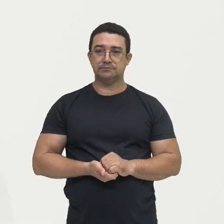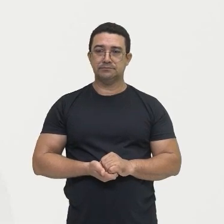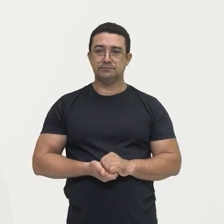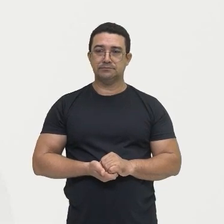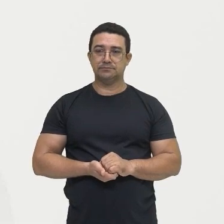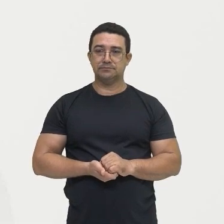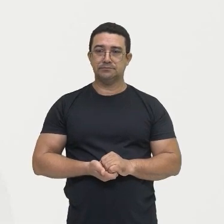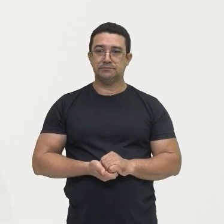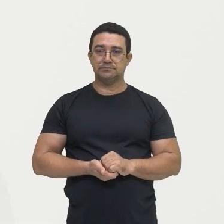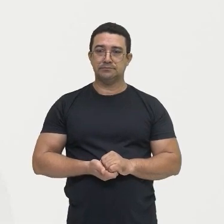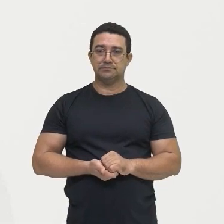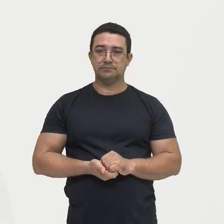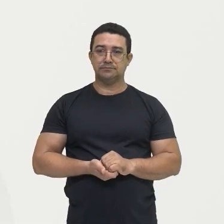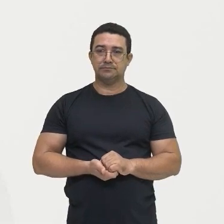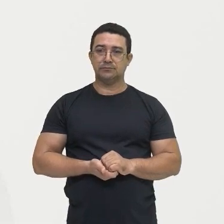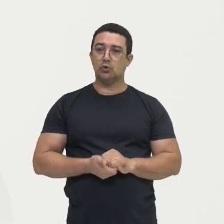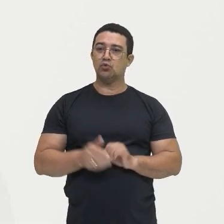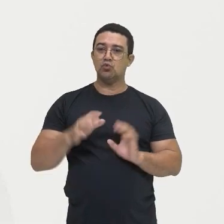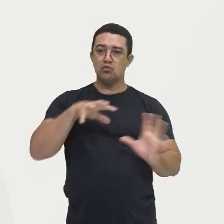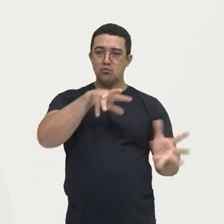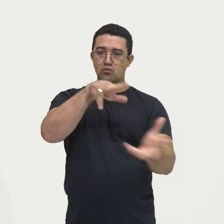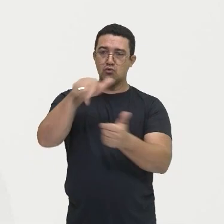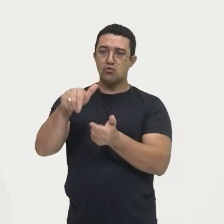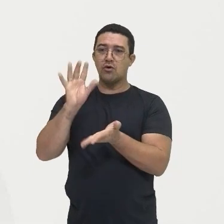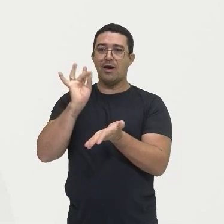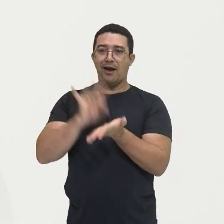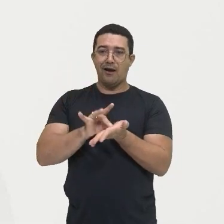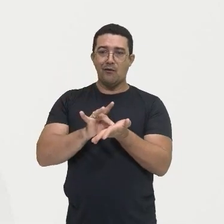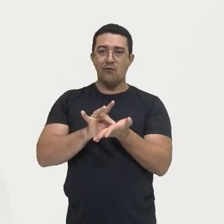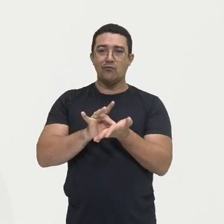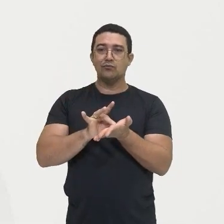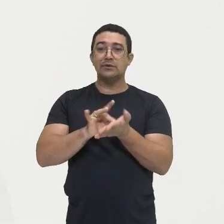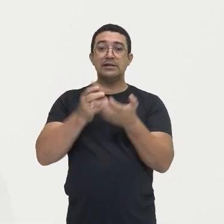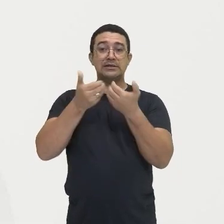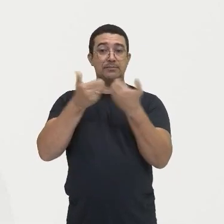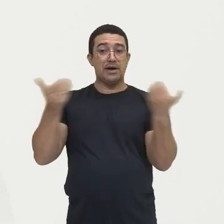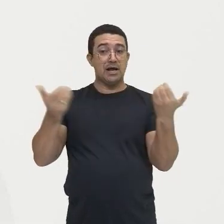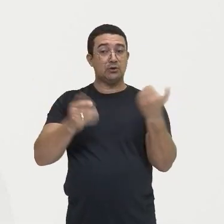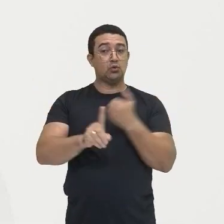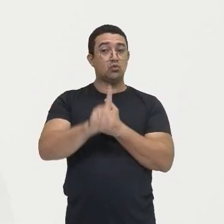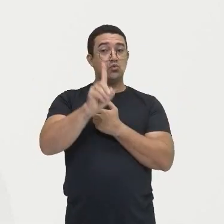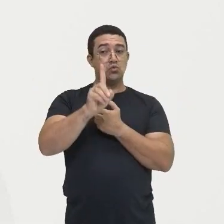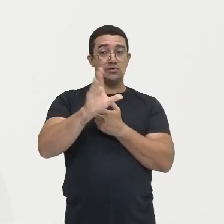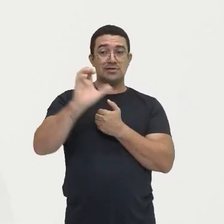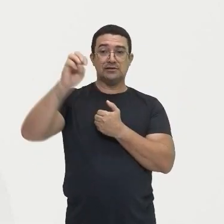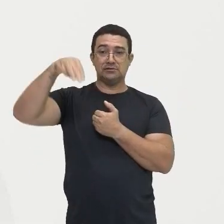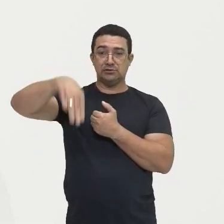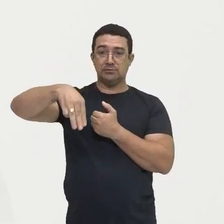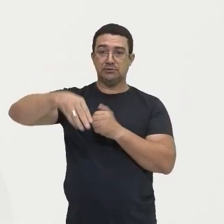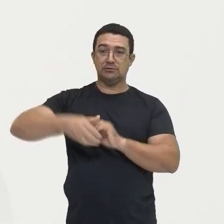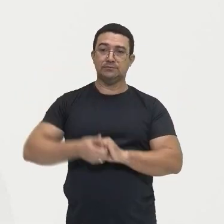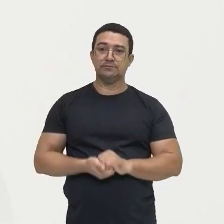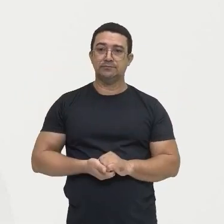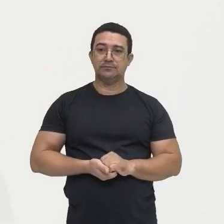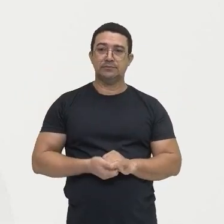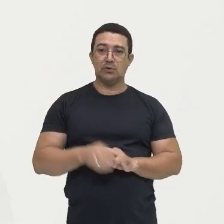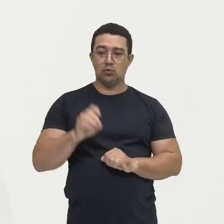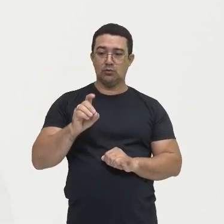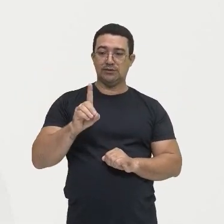E do outro, sendo que no mundo real eles estão separados por 1000 centímetros. Isso daqui seria